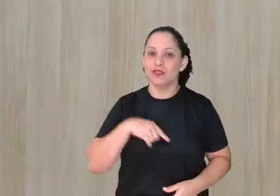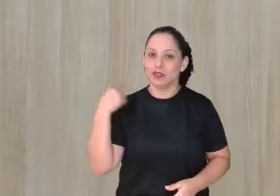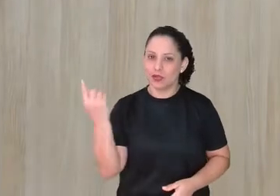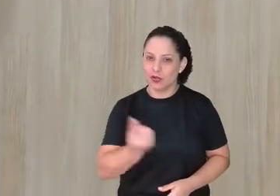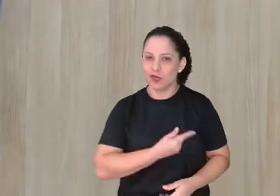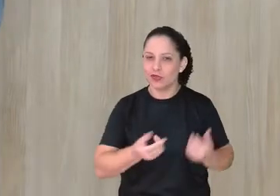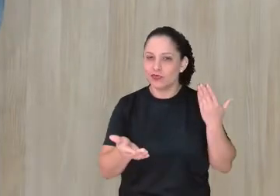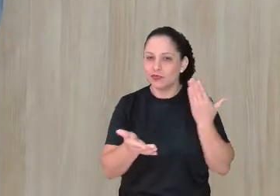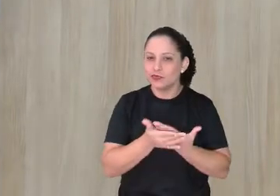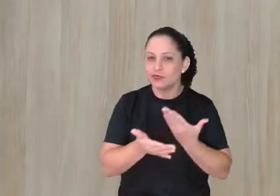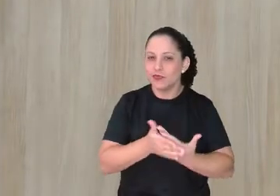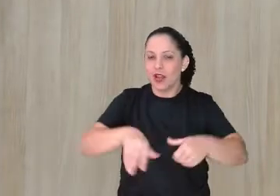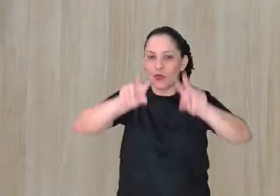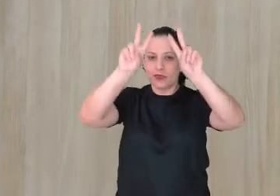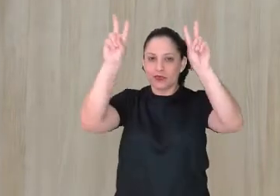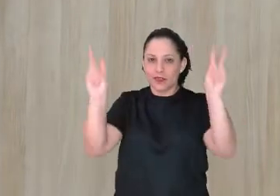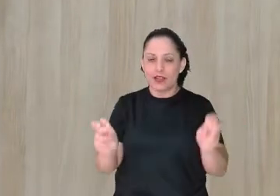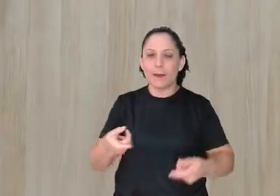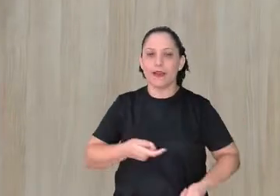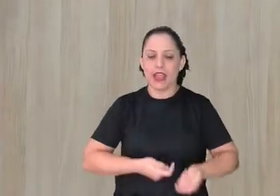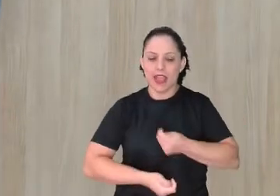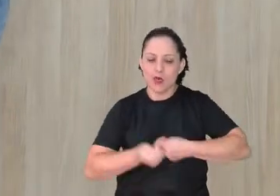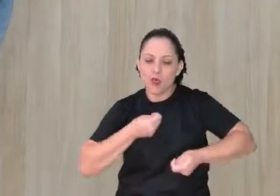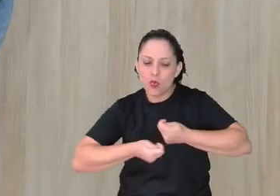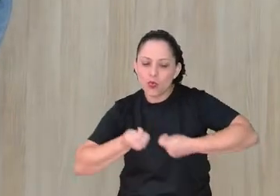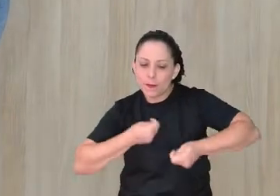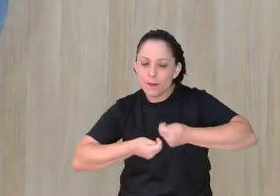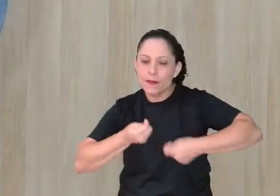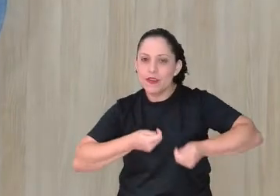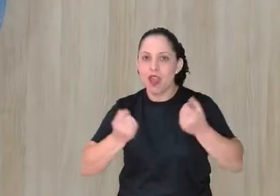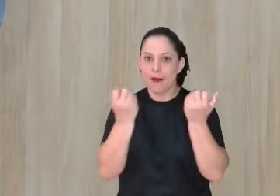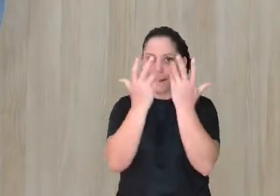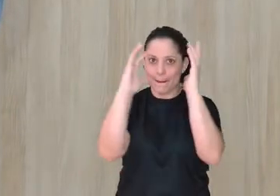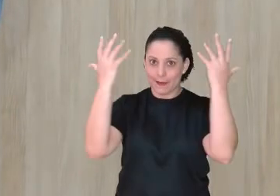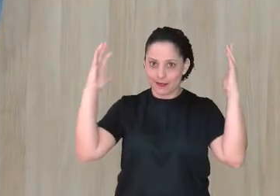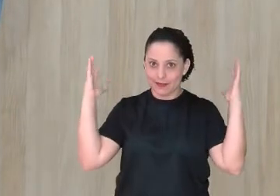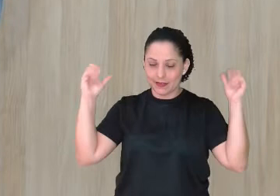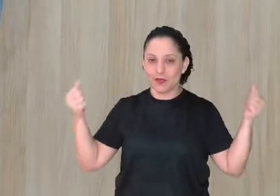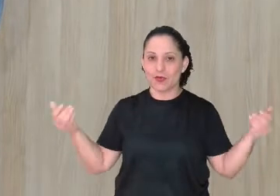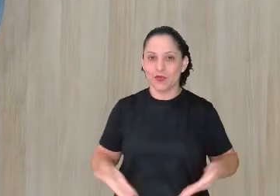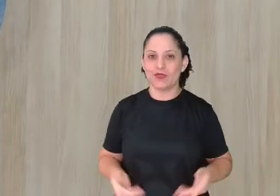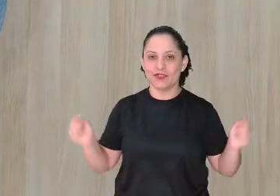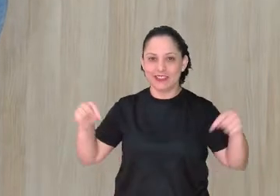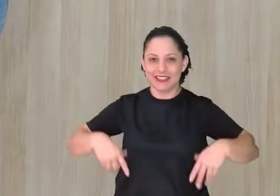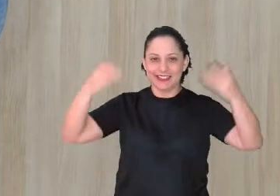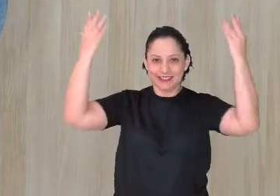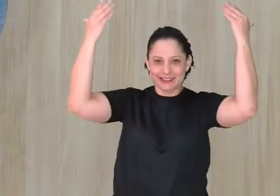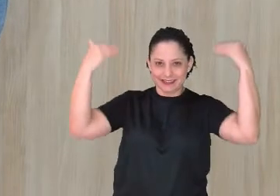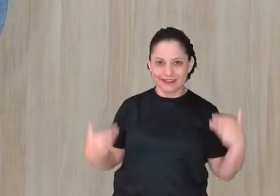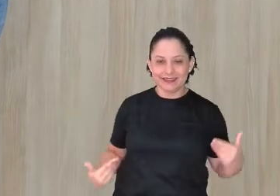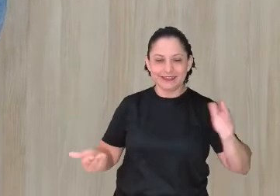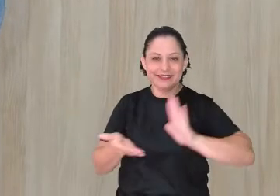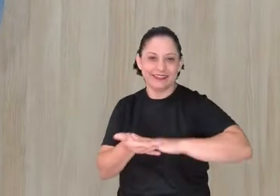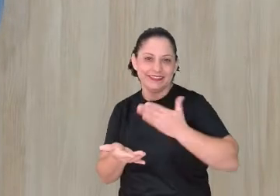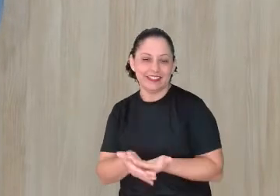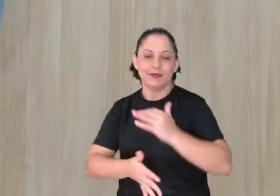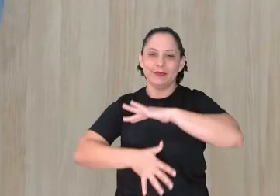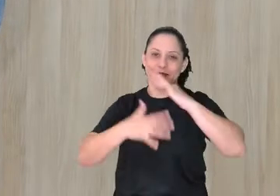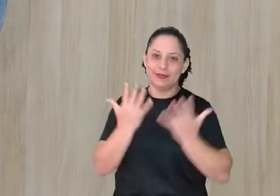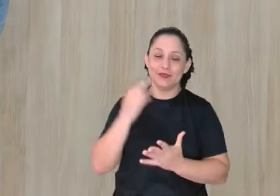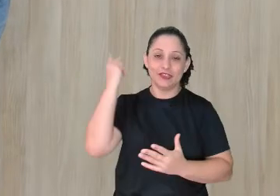aqui esse tema, né, de economia verde. E eu estou acompanhada aqui com Késia, a nossa intérprete de